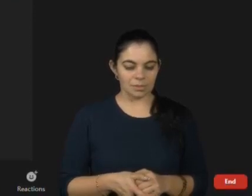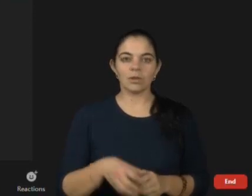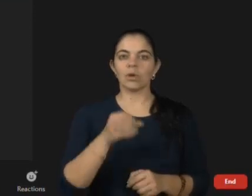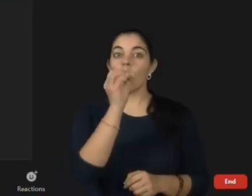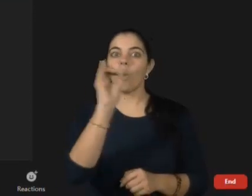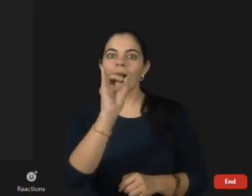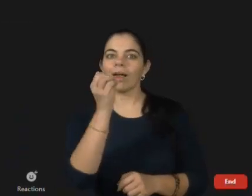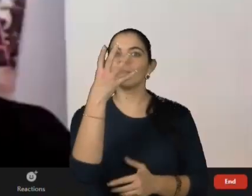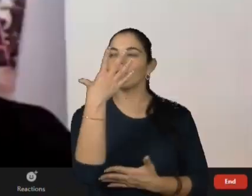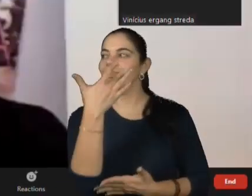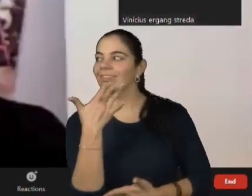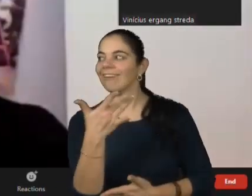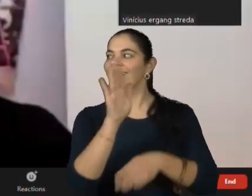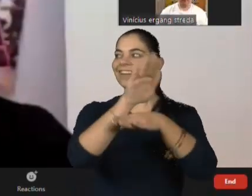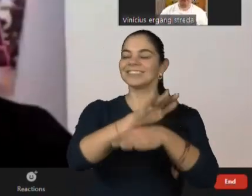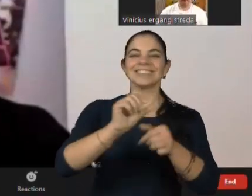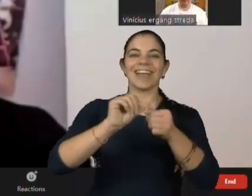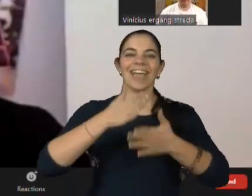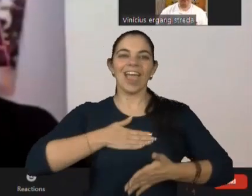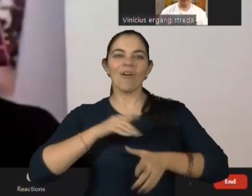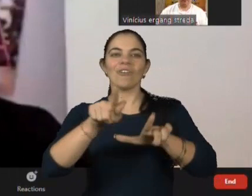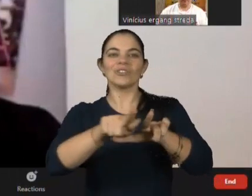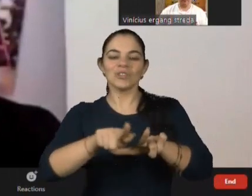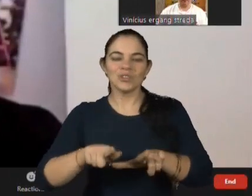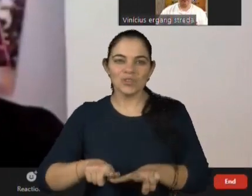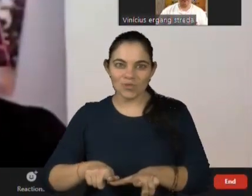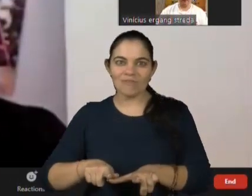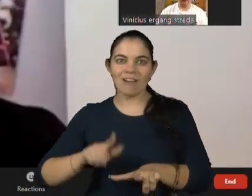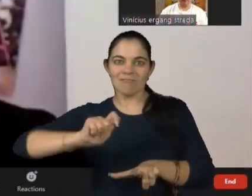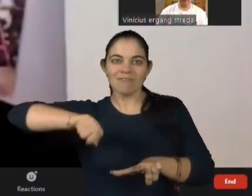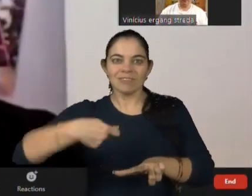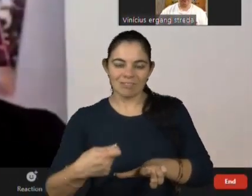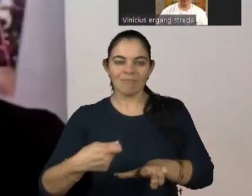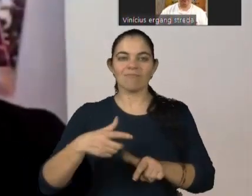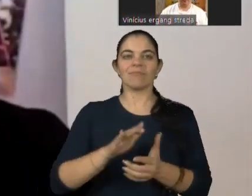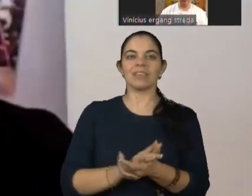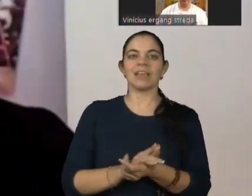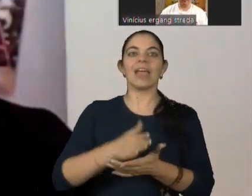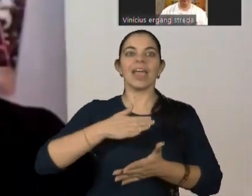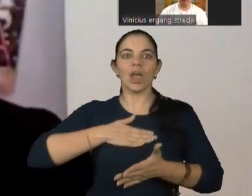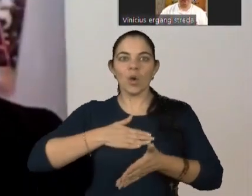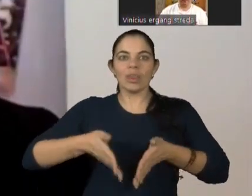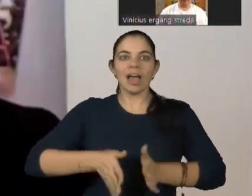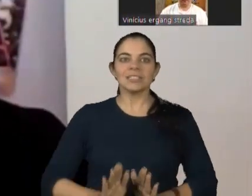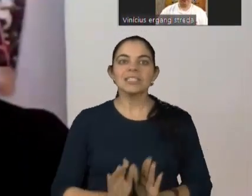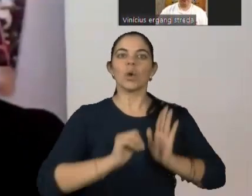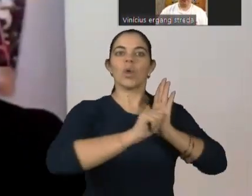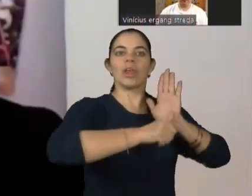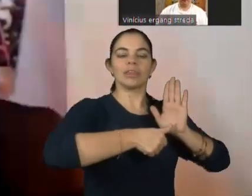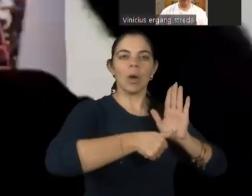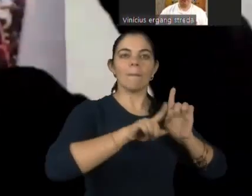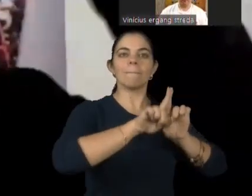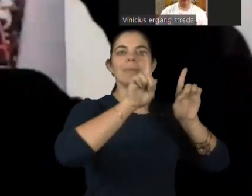Olá, pessoal. Boa tarde. Eu sou o João Vicente Fiorentini. Nasci com síndrome de Down,